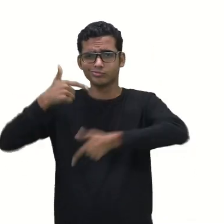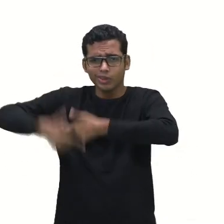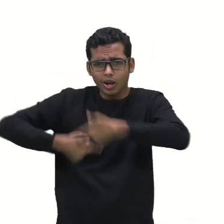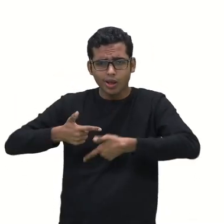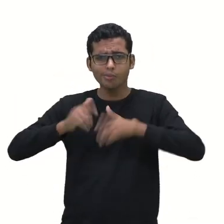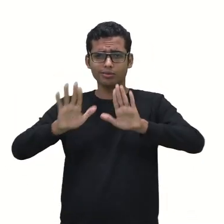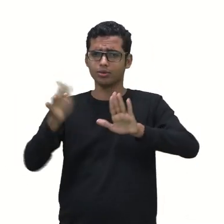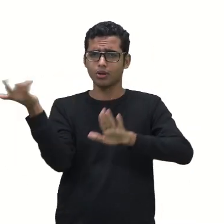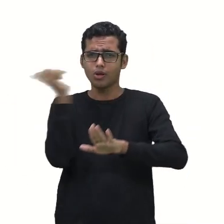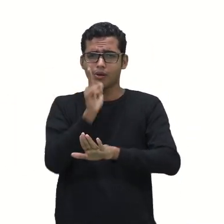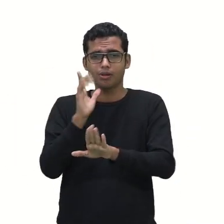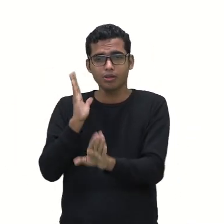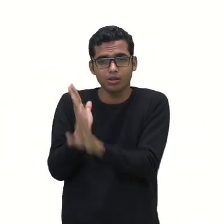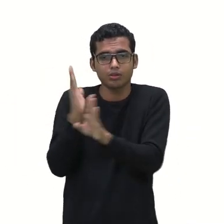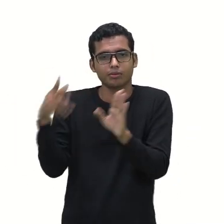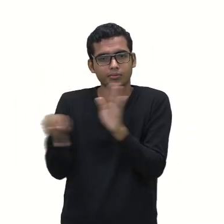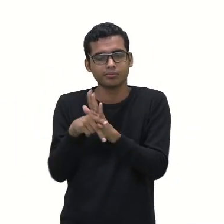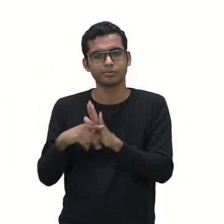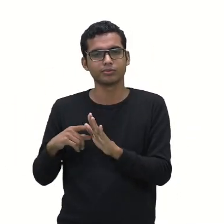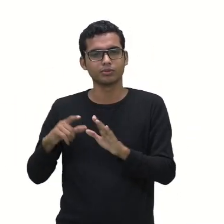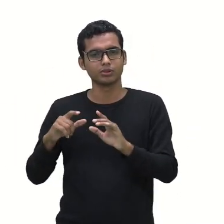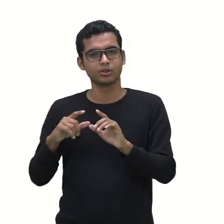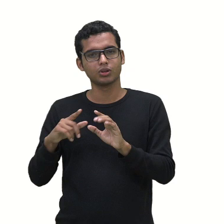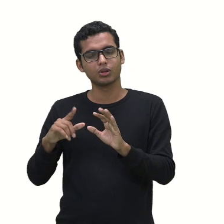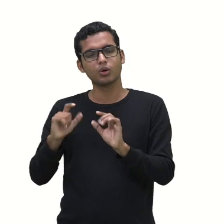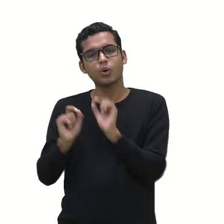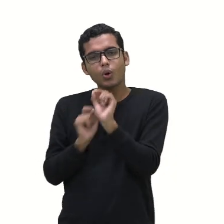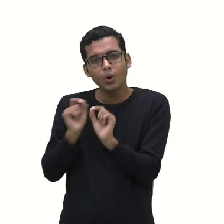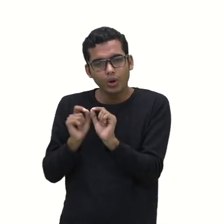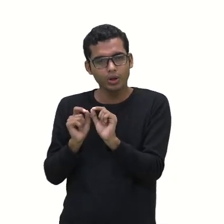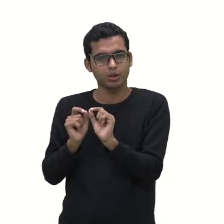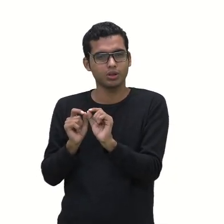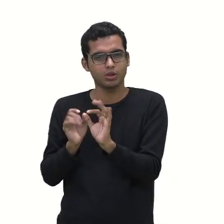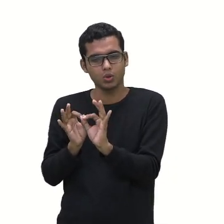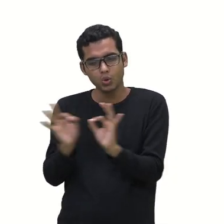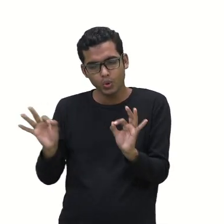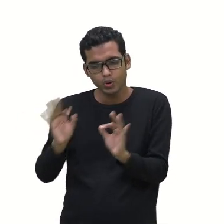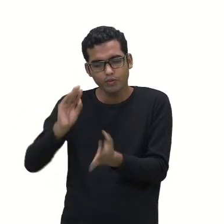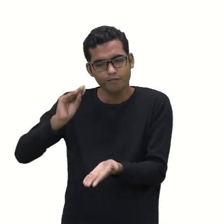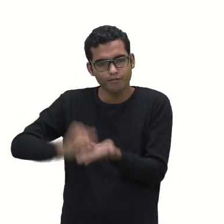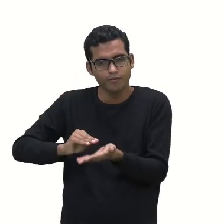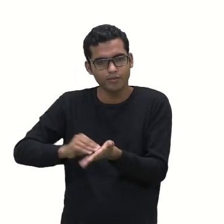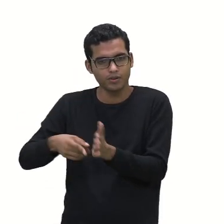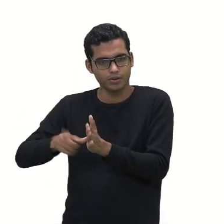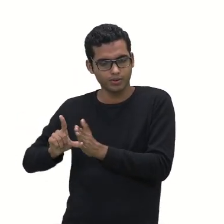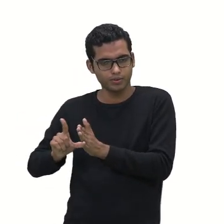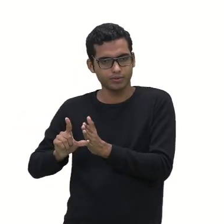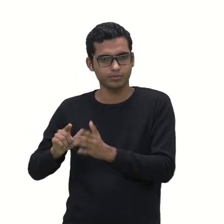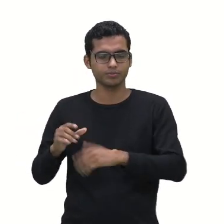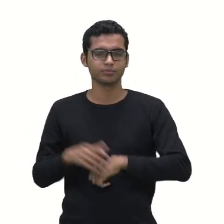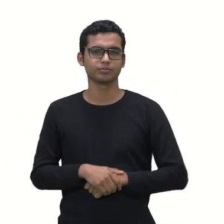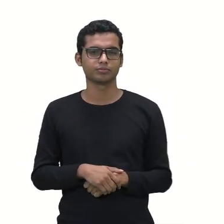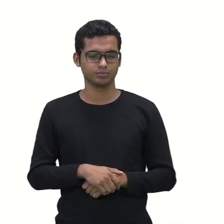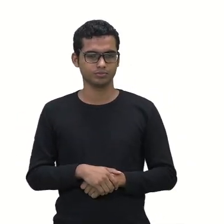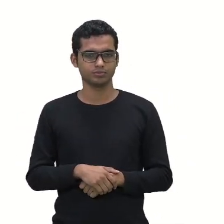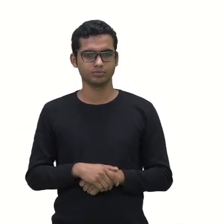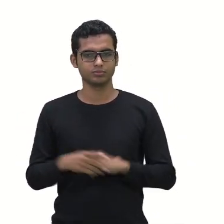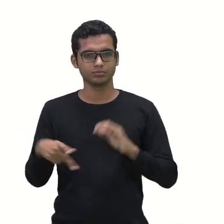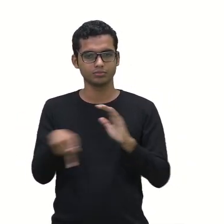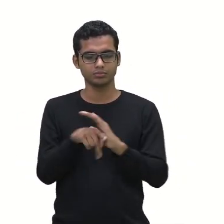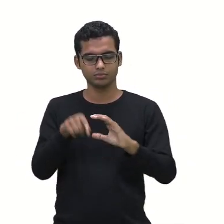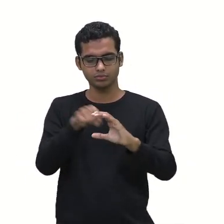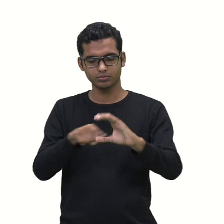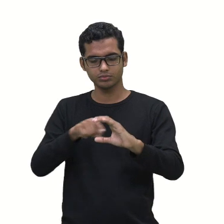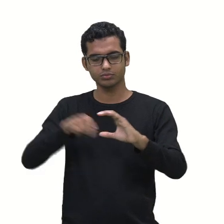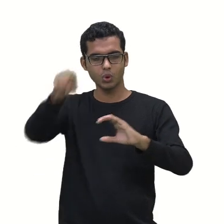gente encontrou a medida que estava faltando, né? Encontramos a medida do raio do círculo